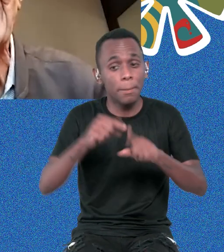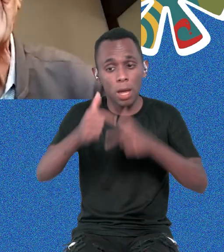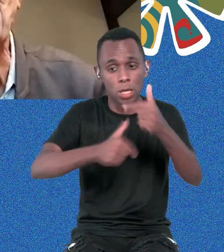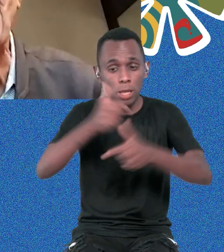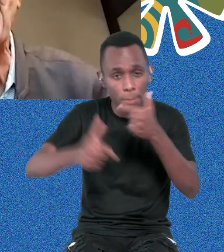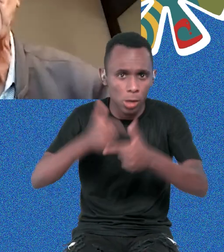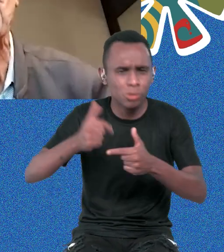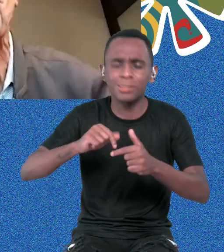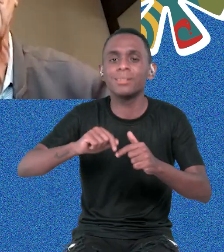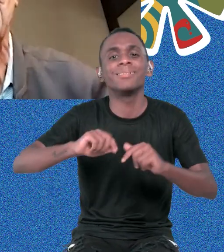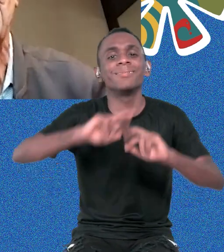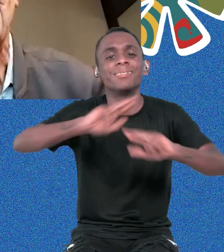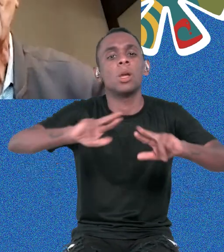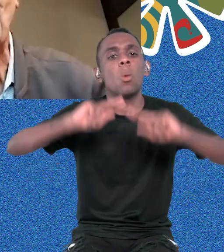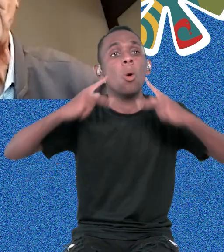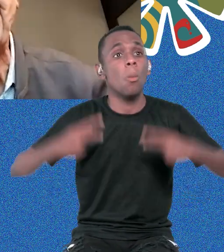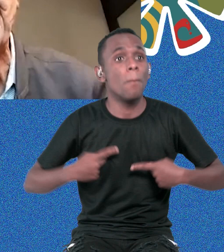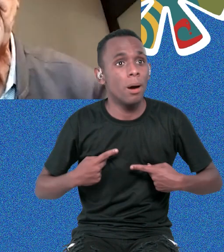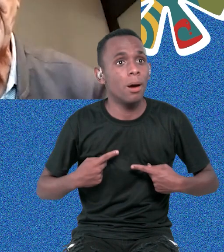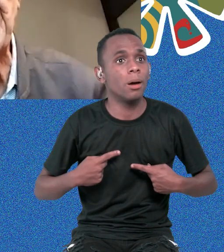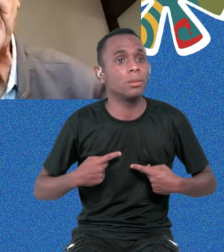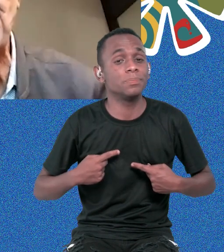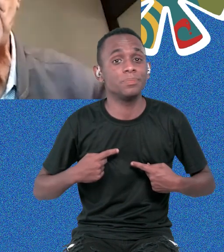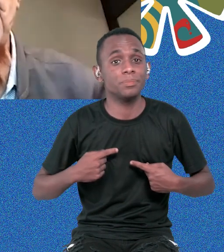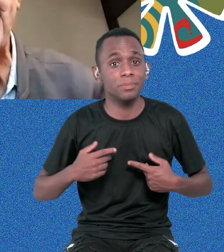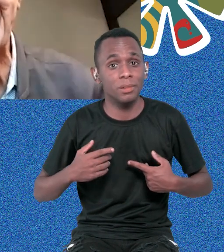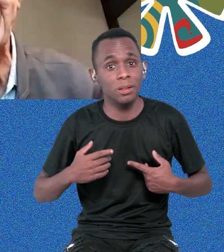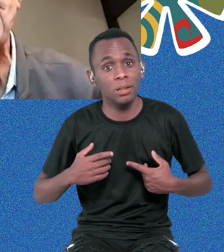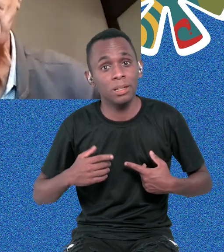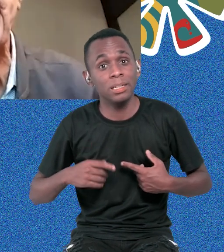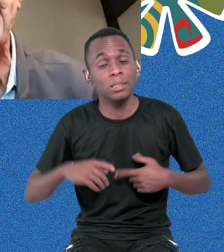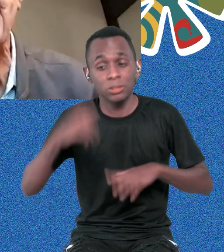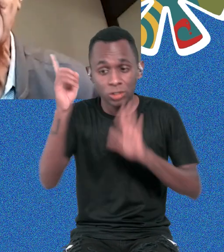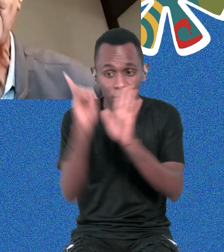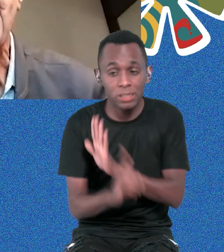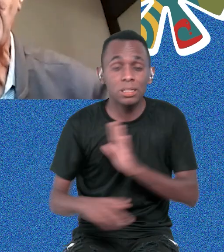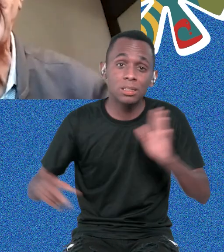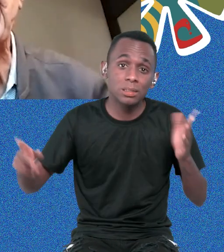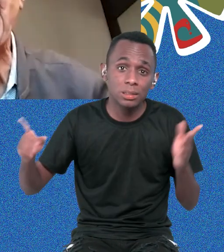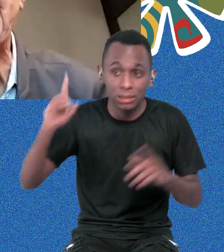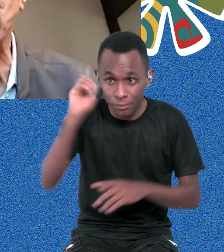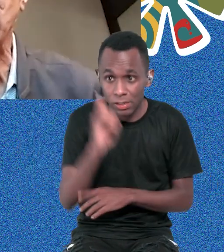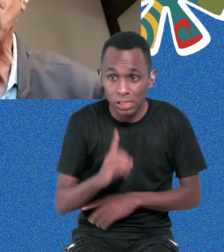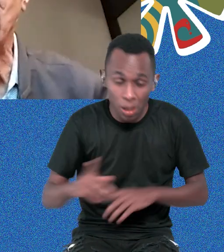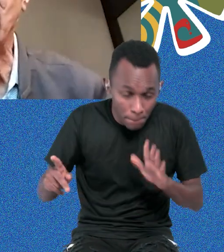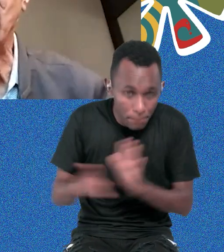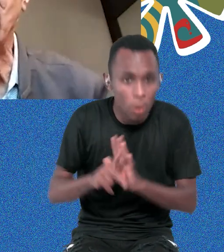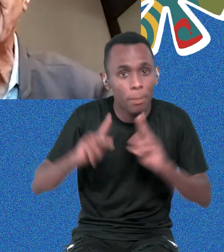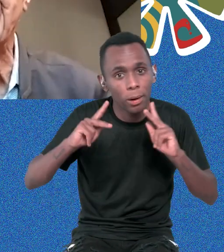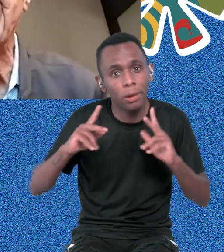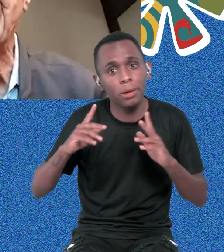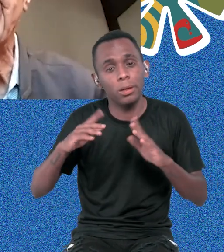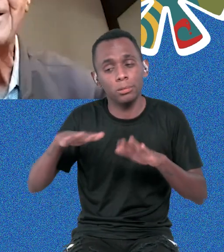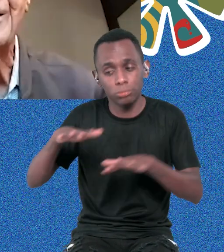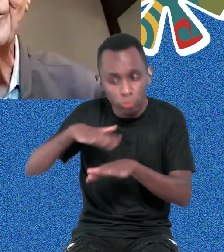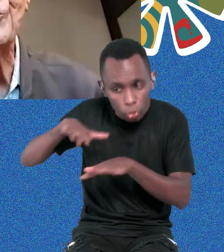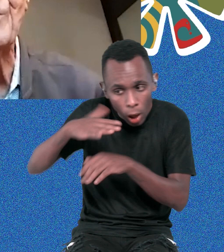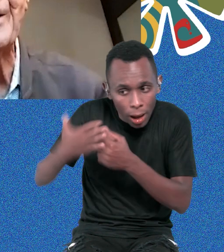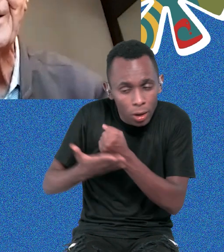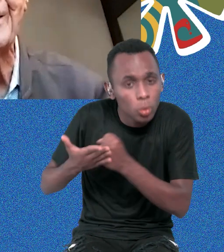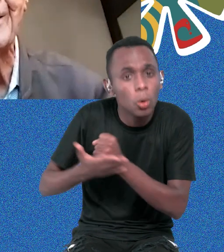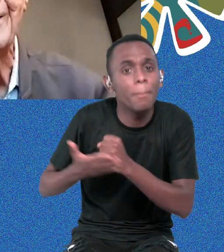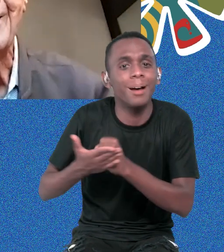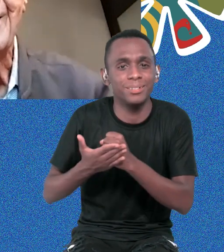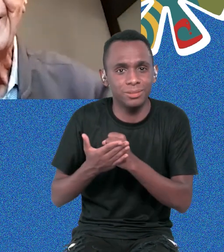decretá-los inumanos, com deficiências originárias de humanidade, em estado, como falei, de natureza,